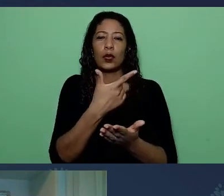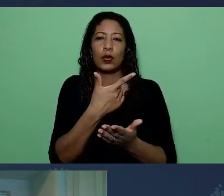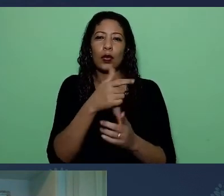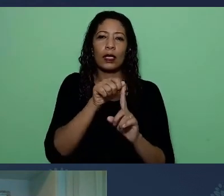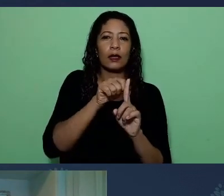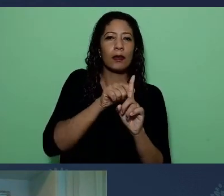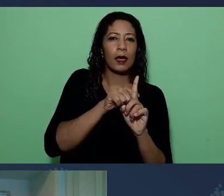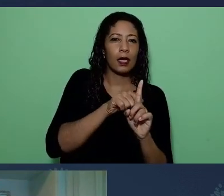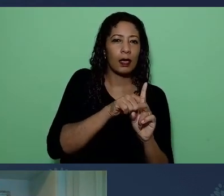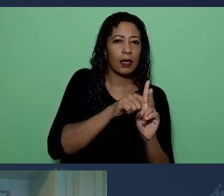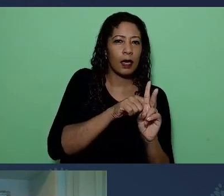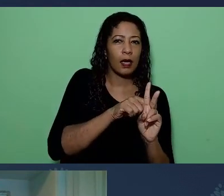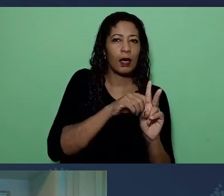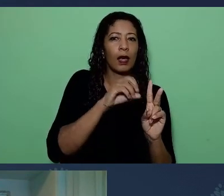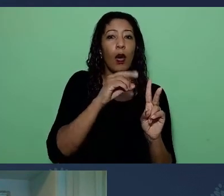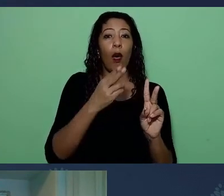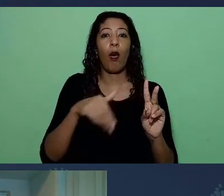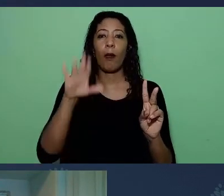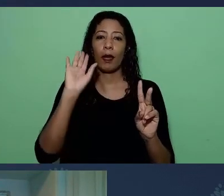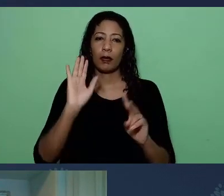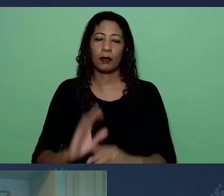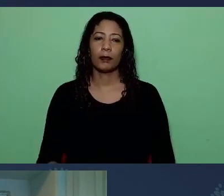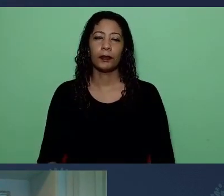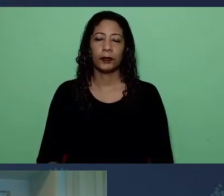mais. Okay.